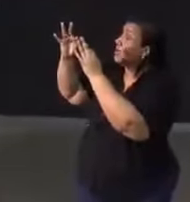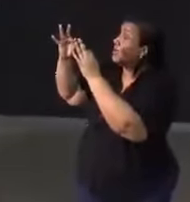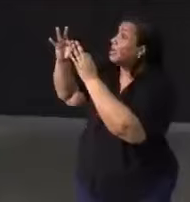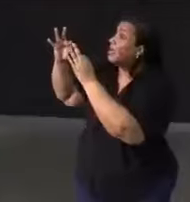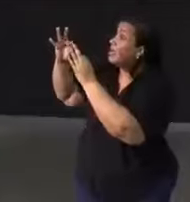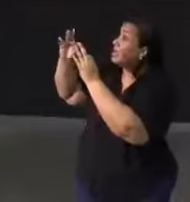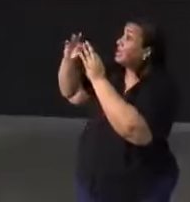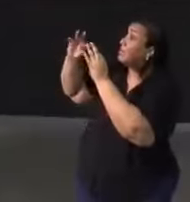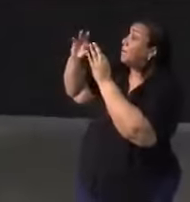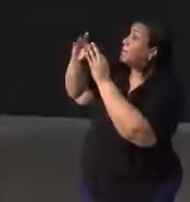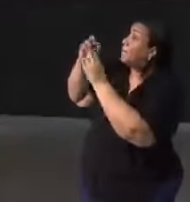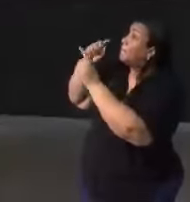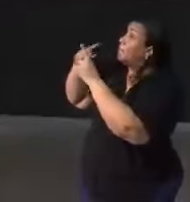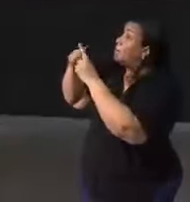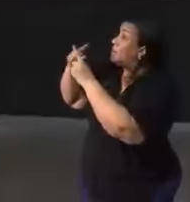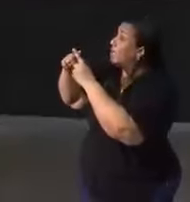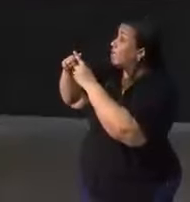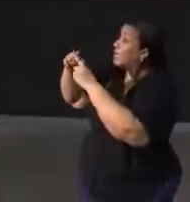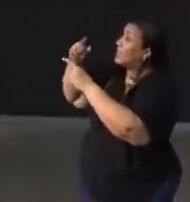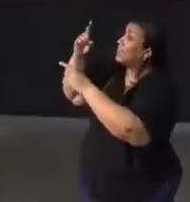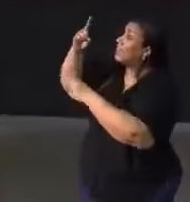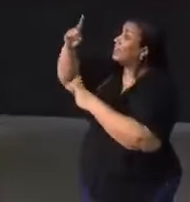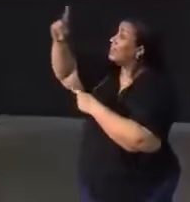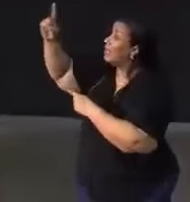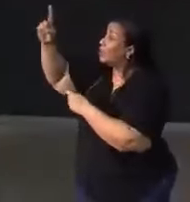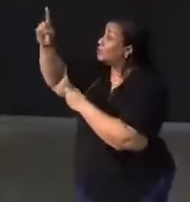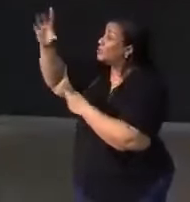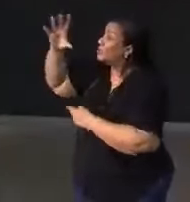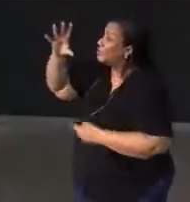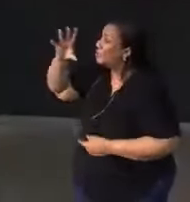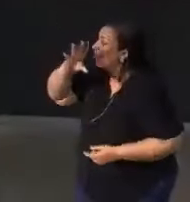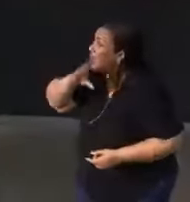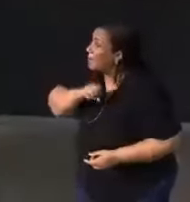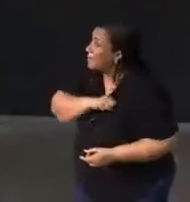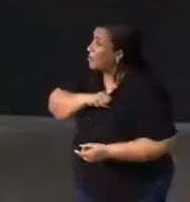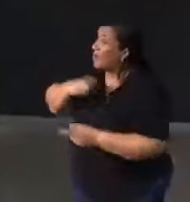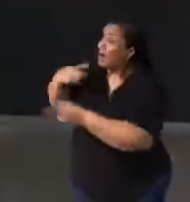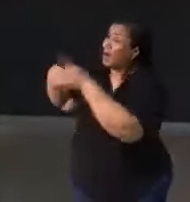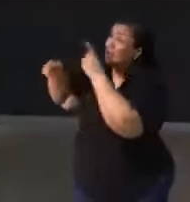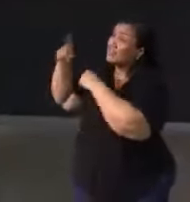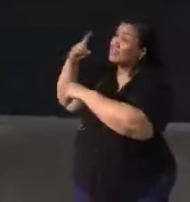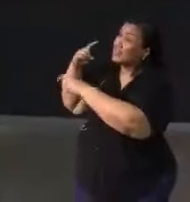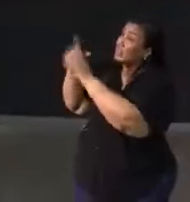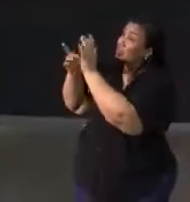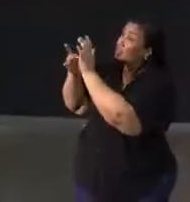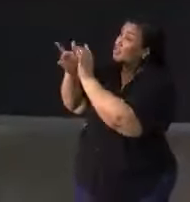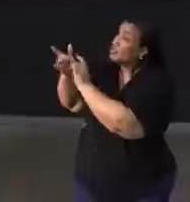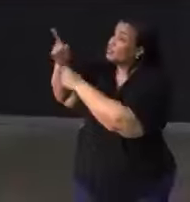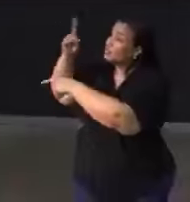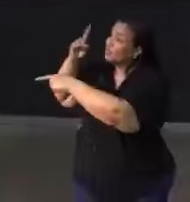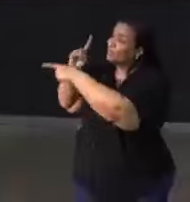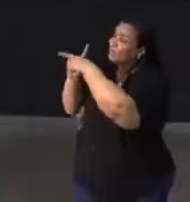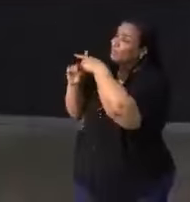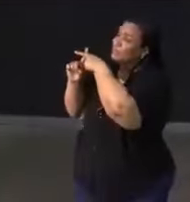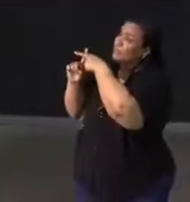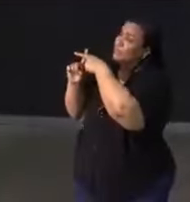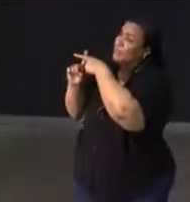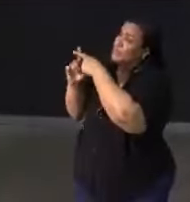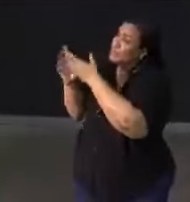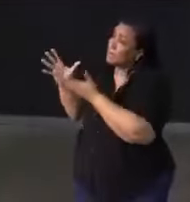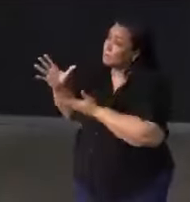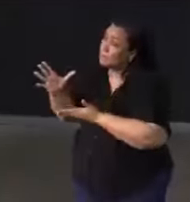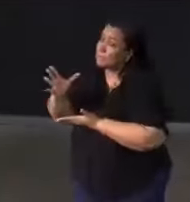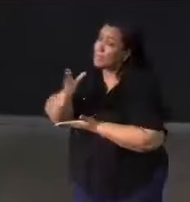fez por mim, e a palavra que eu empenhei, quando eu o aceitei como o Senhor da minha vida. Eu não